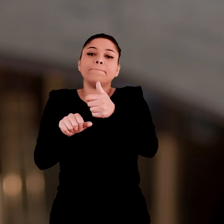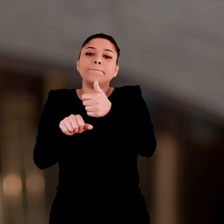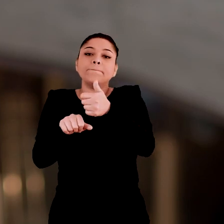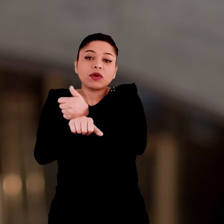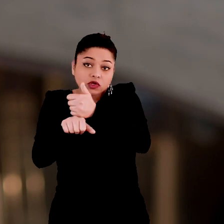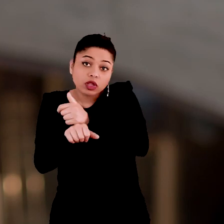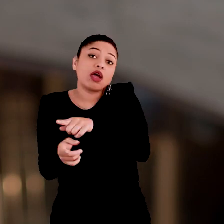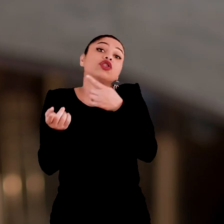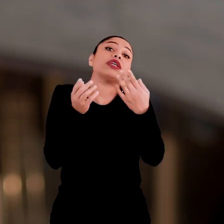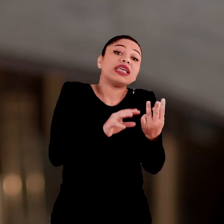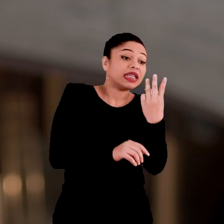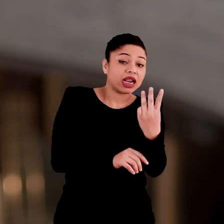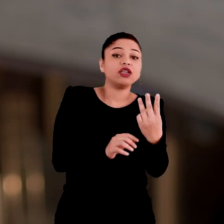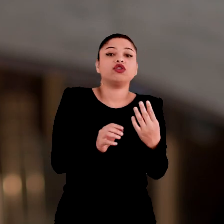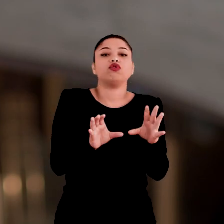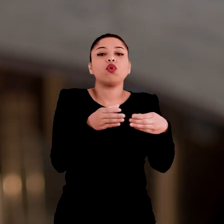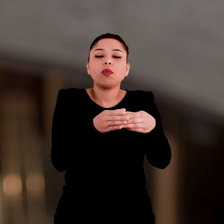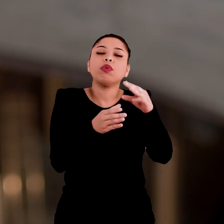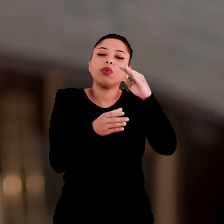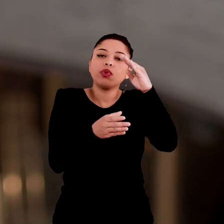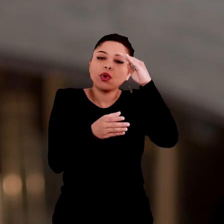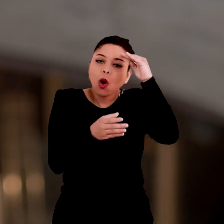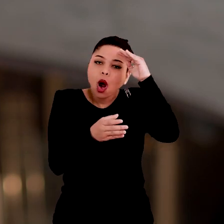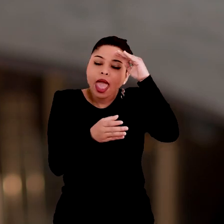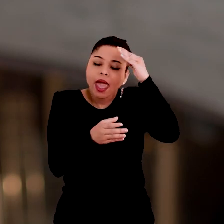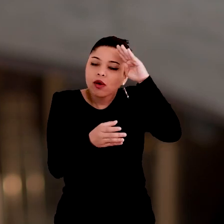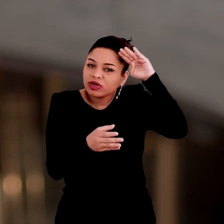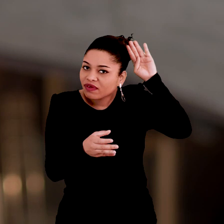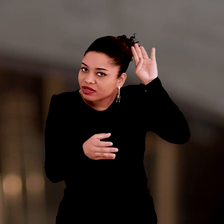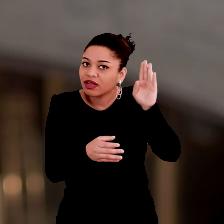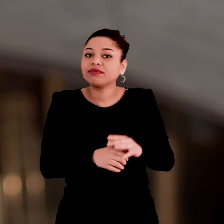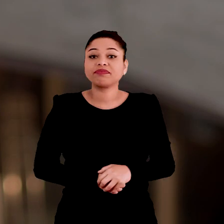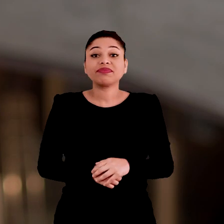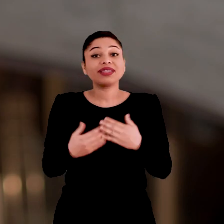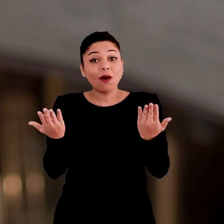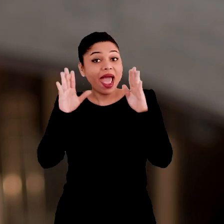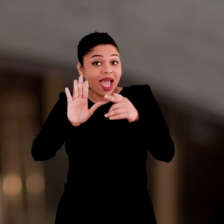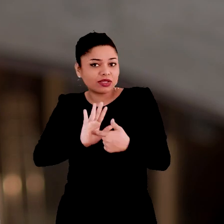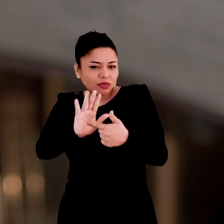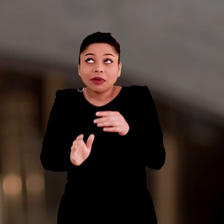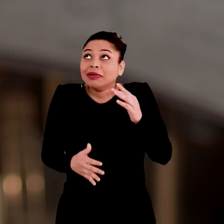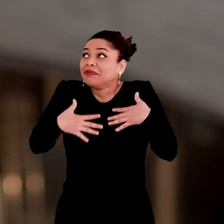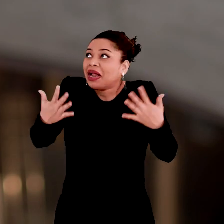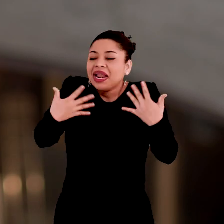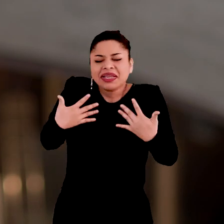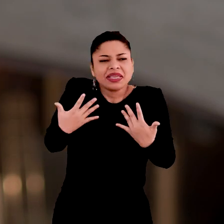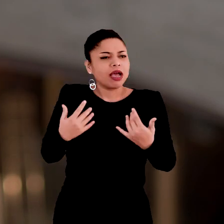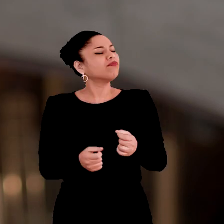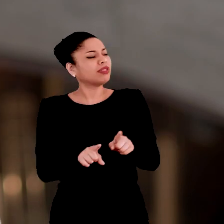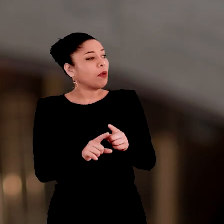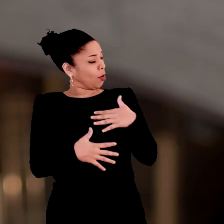exposição também, para mim, vai ser uma grande alegria, até uma certa surpresa, assim, que eu acho que os projetos são bem diversos, os